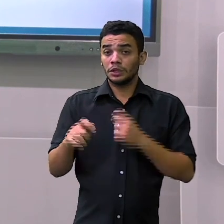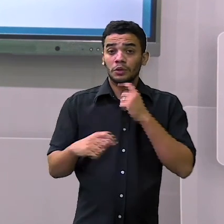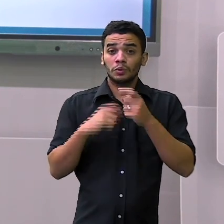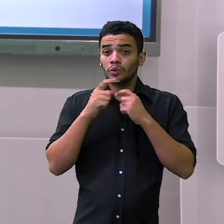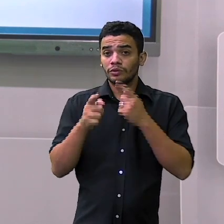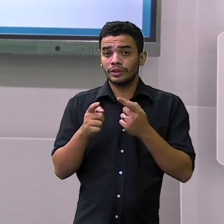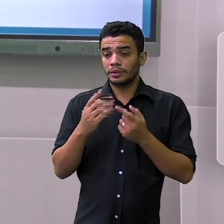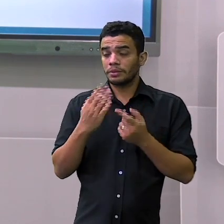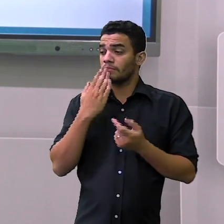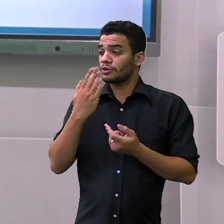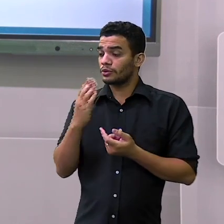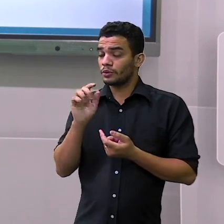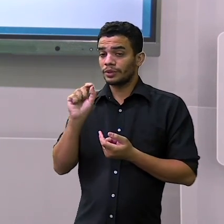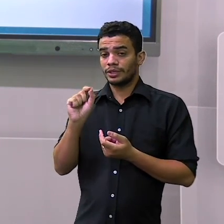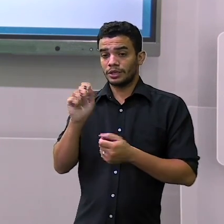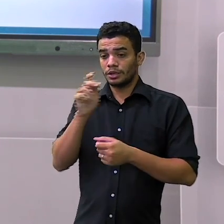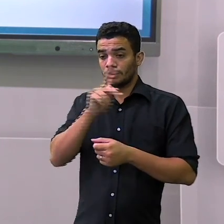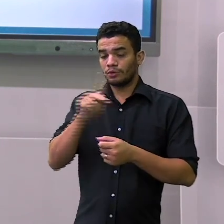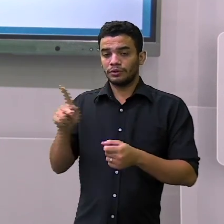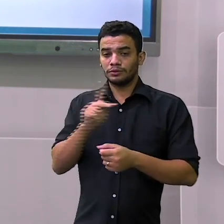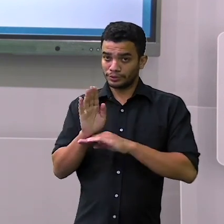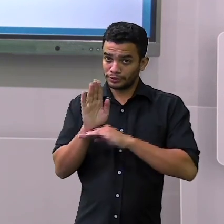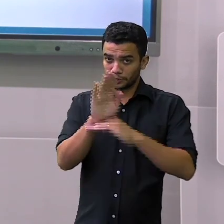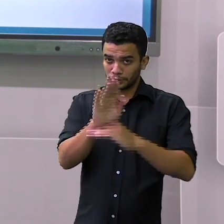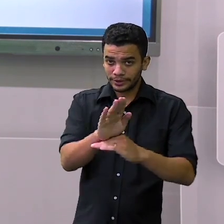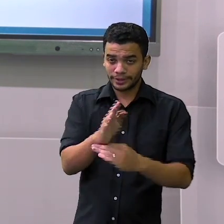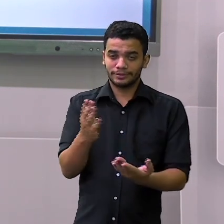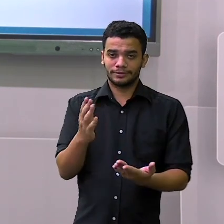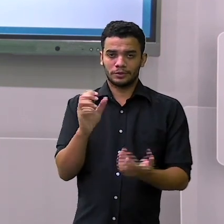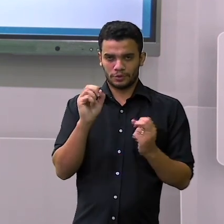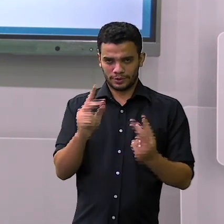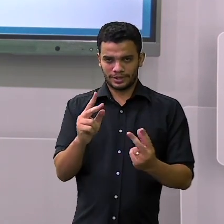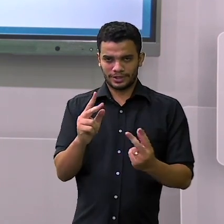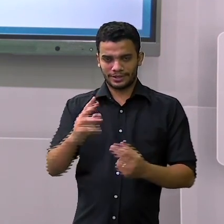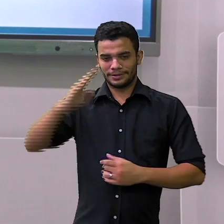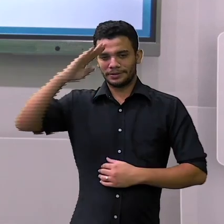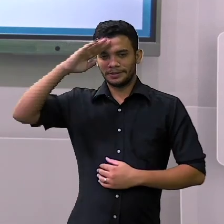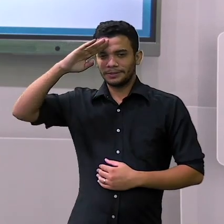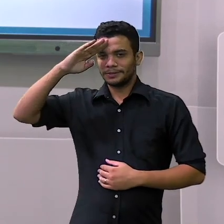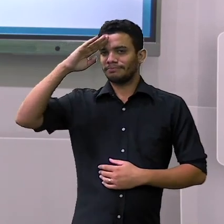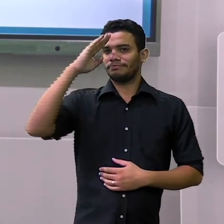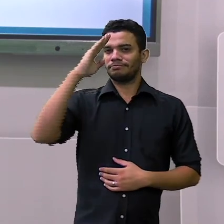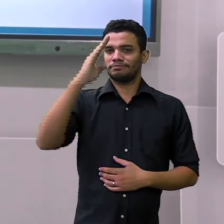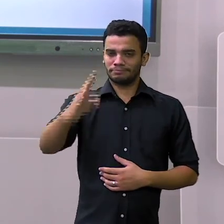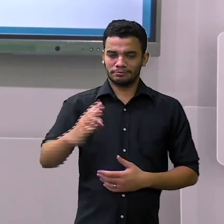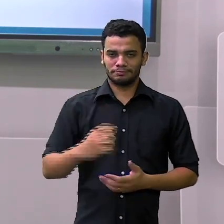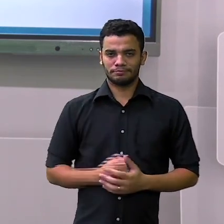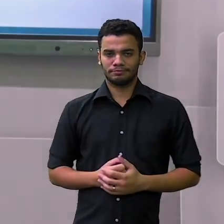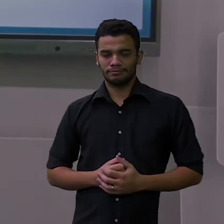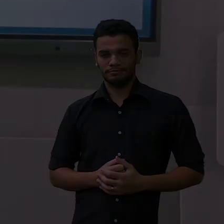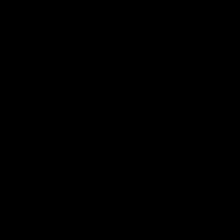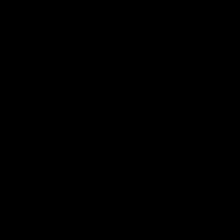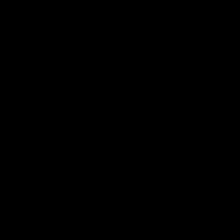seu professor através do chat ou presencialmente. Até a próxima, pessoal! Tchau, tchau!